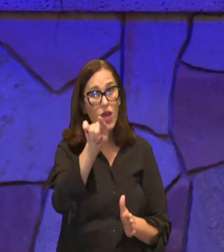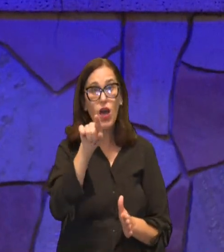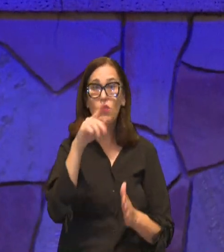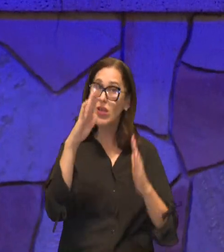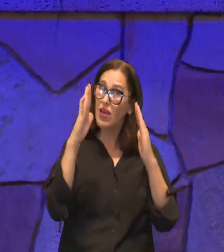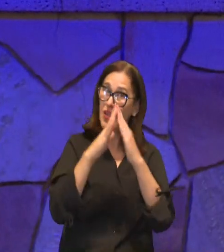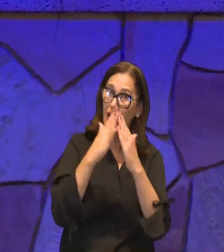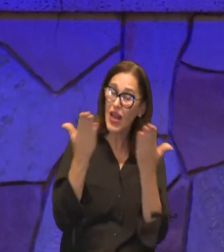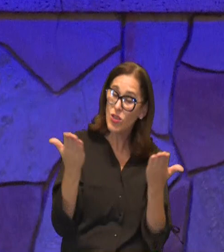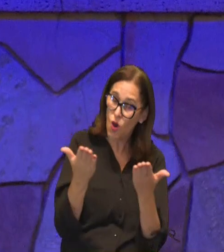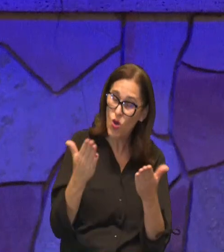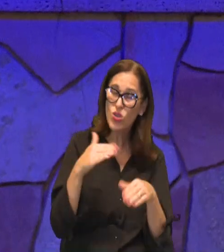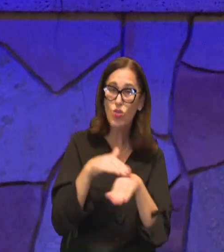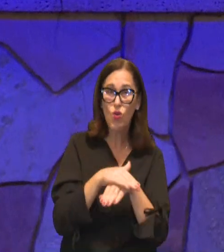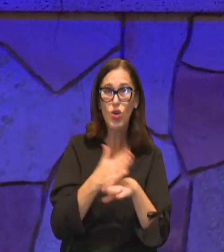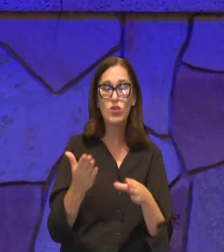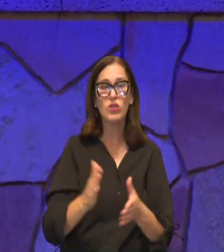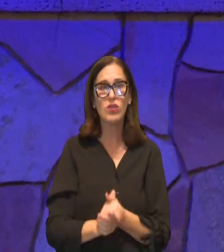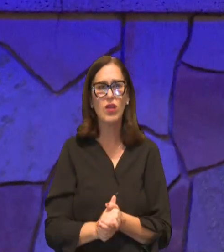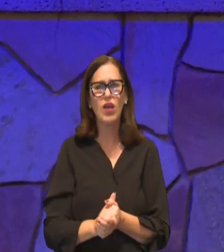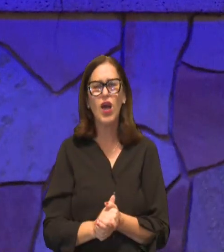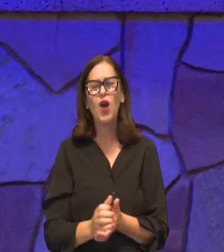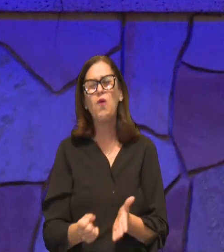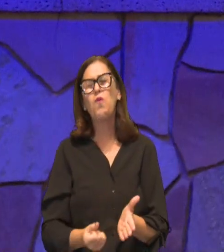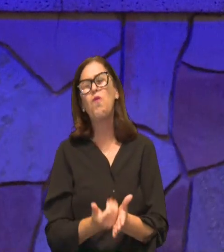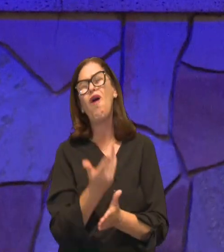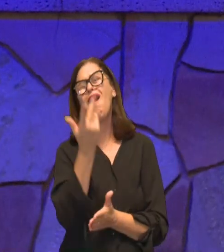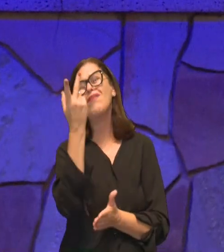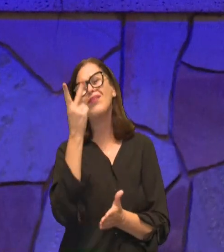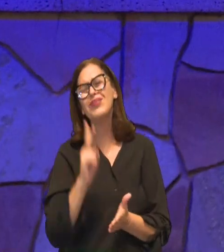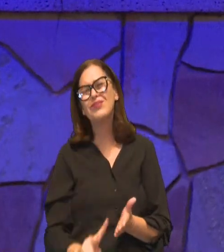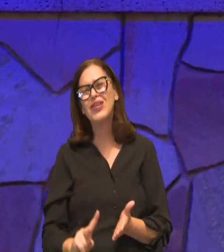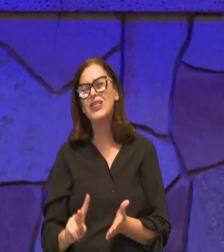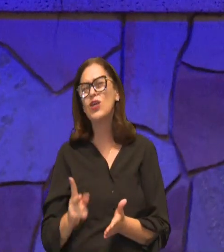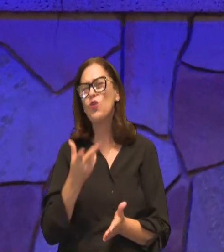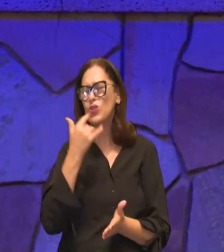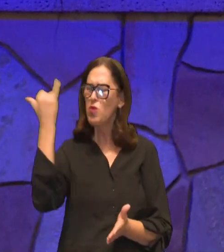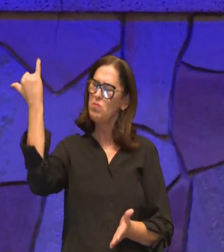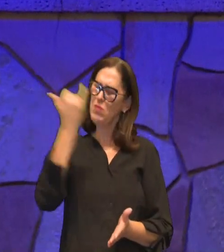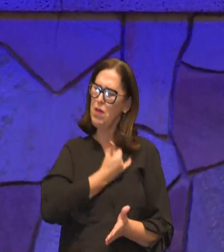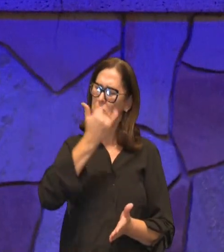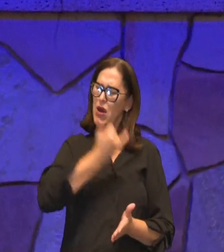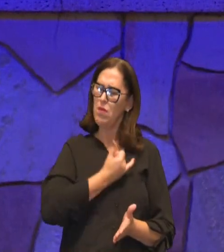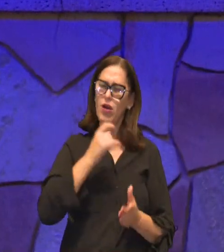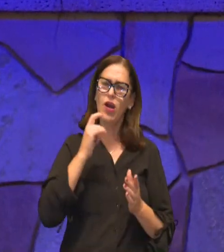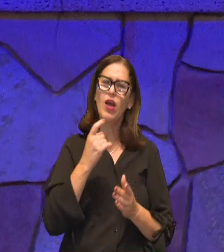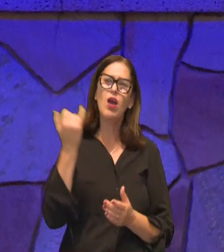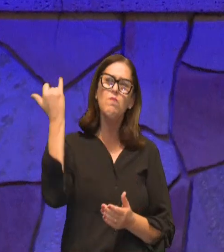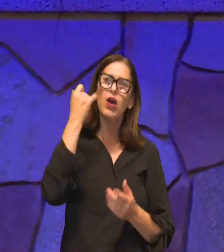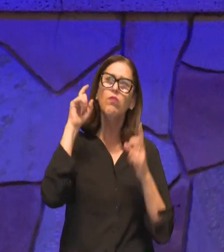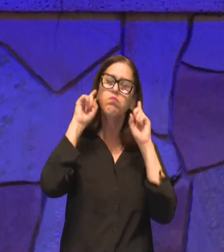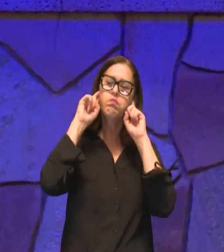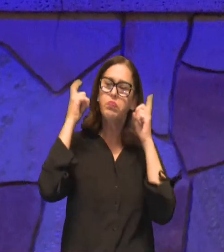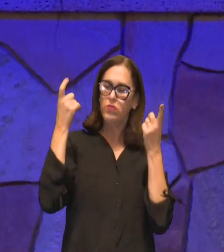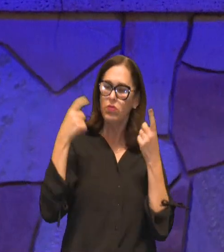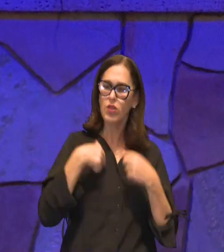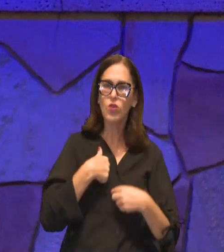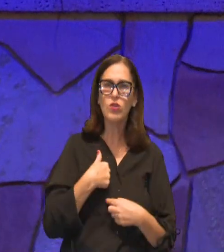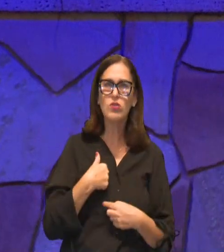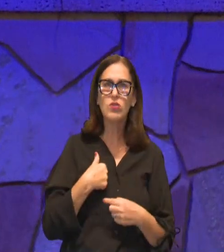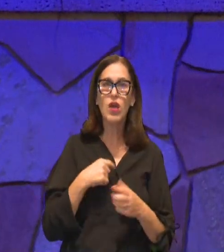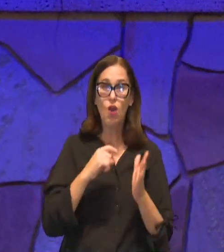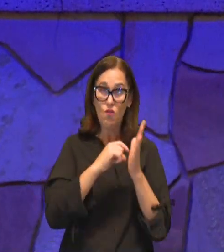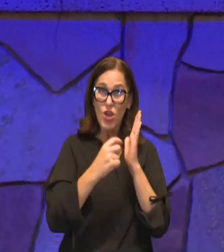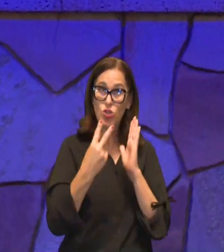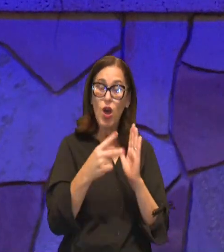casa nesta noite, queridos. Quantas vezes o Senhor está falando ao nosso coração e não damos nos ouvidos, e Ele manifestou isso no verso